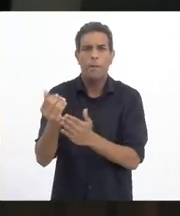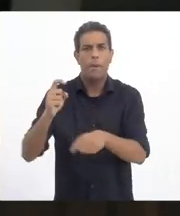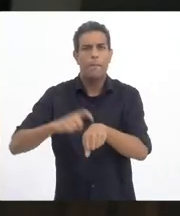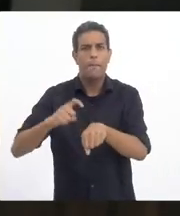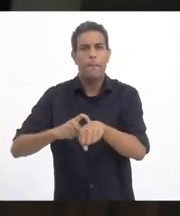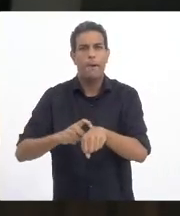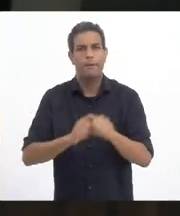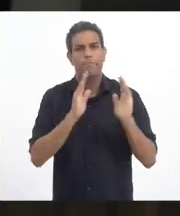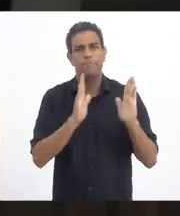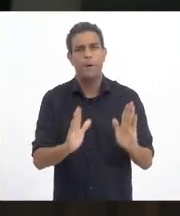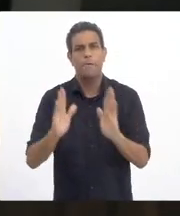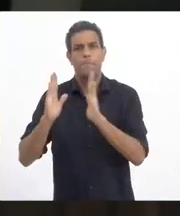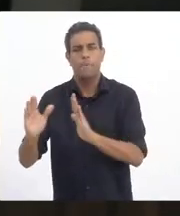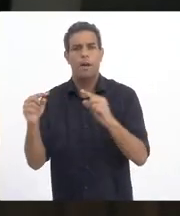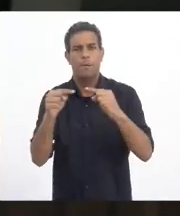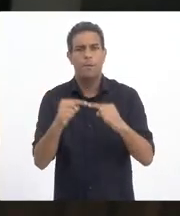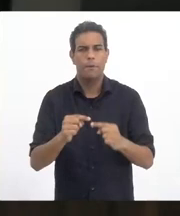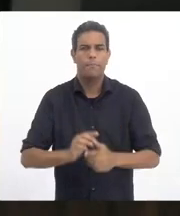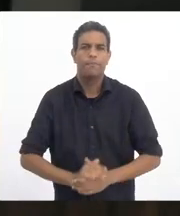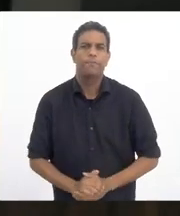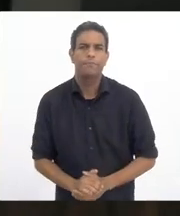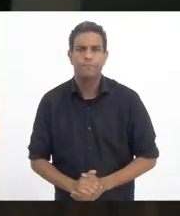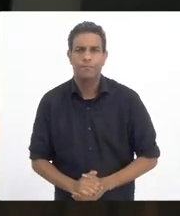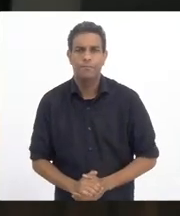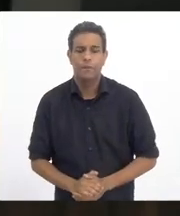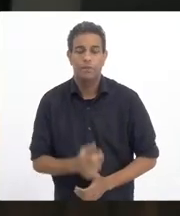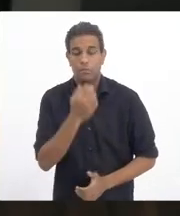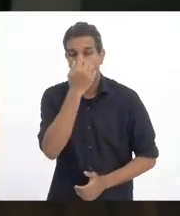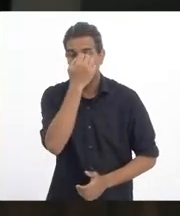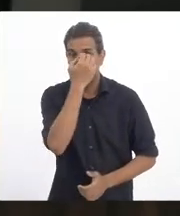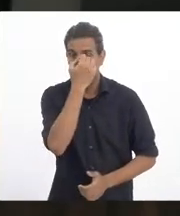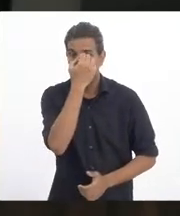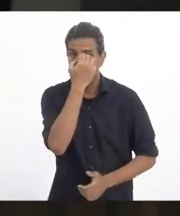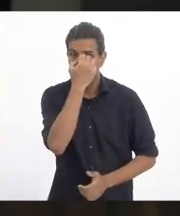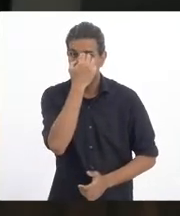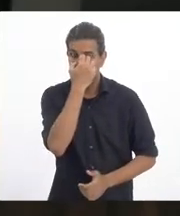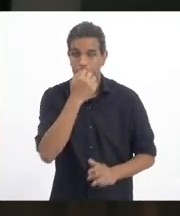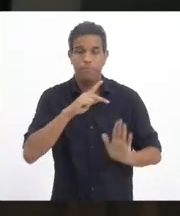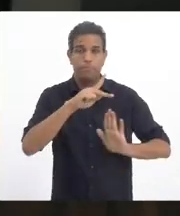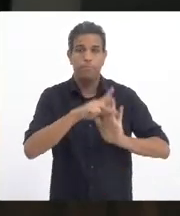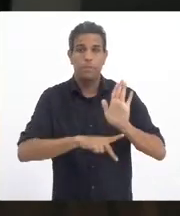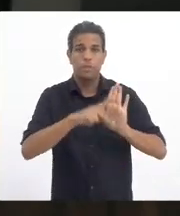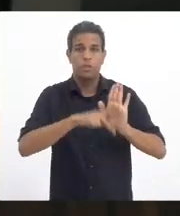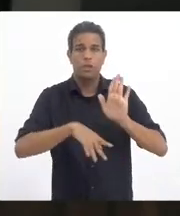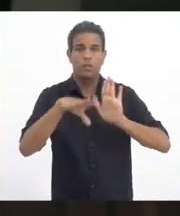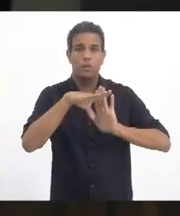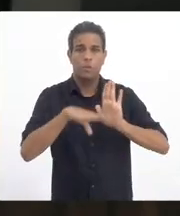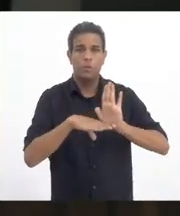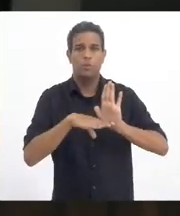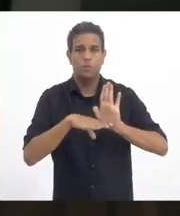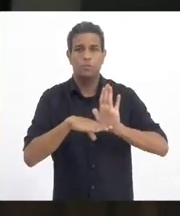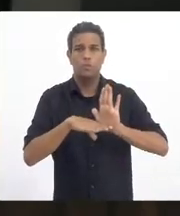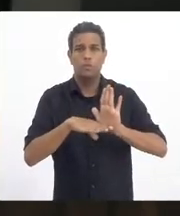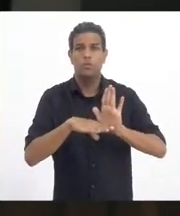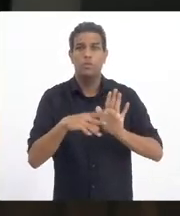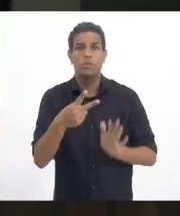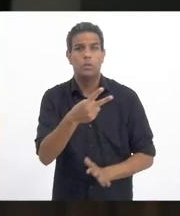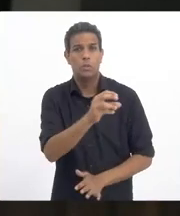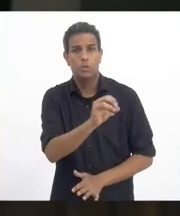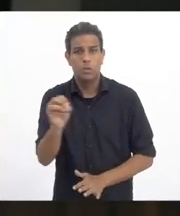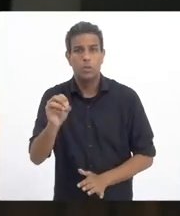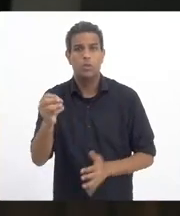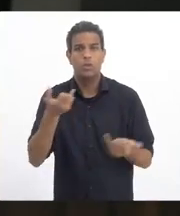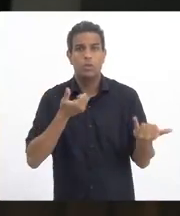a primeira linha. E o projeto recebeu, salvo engano, mais de 200